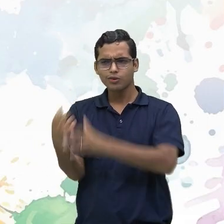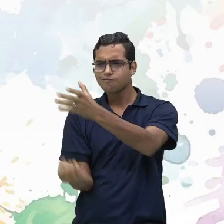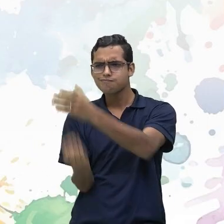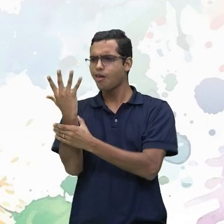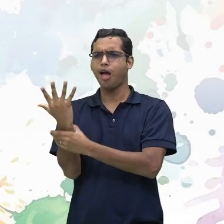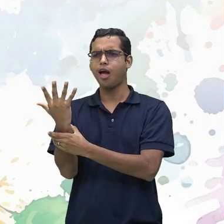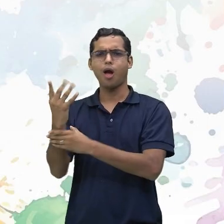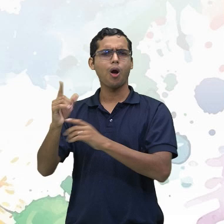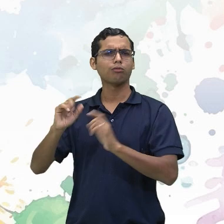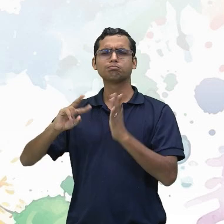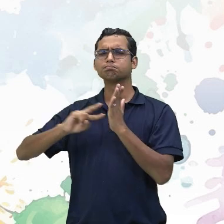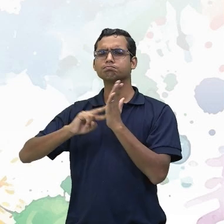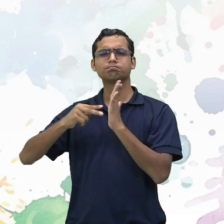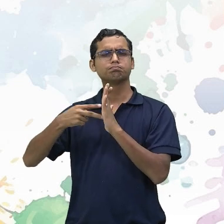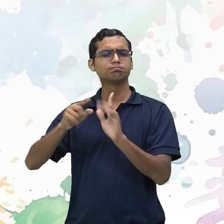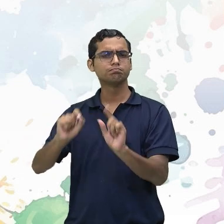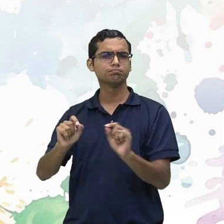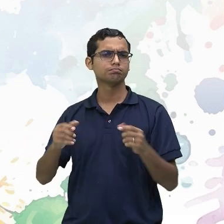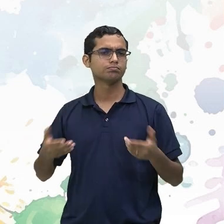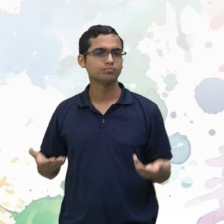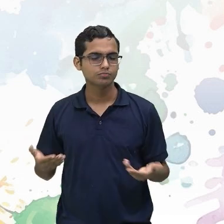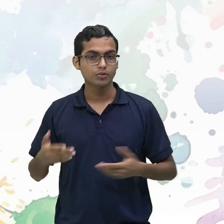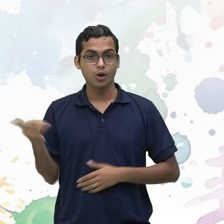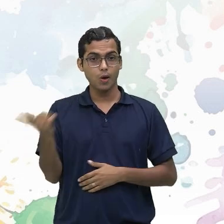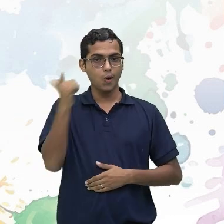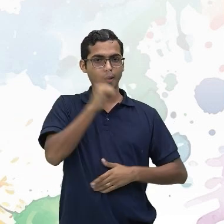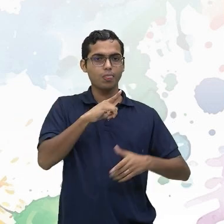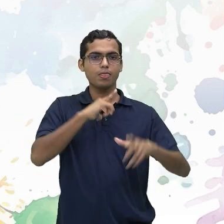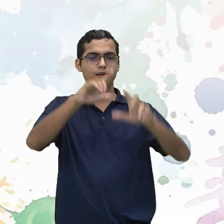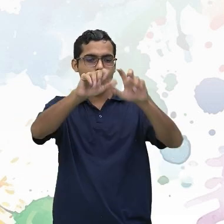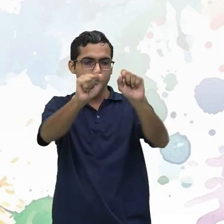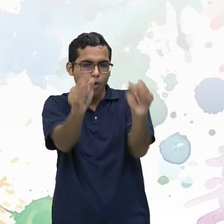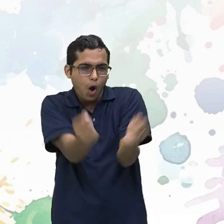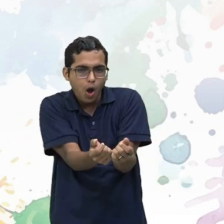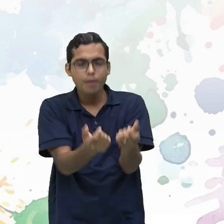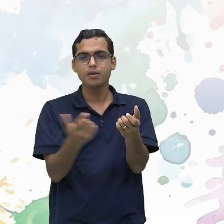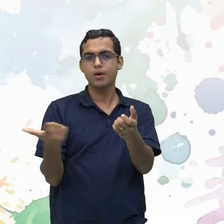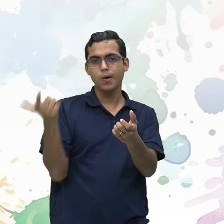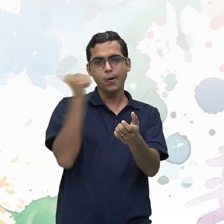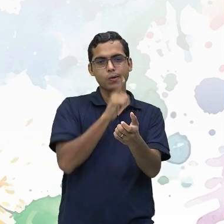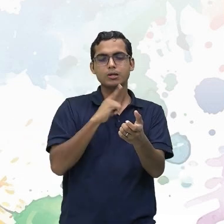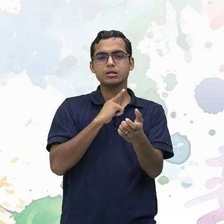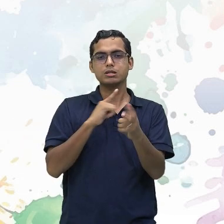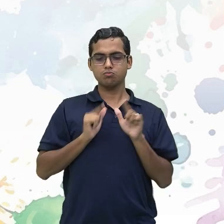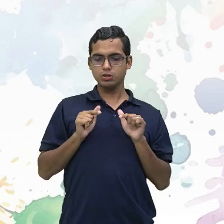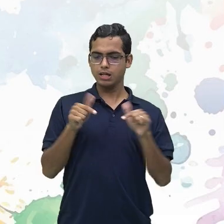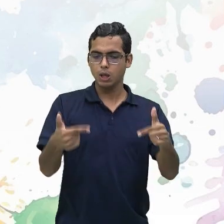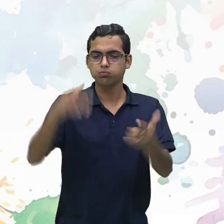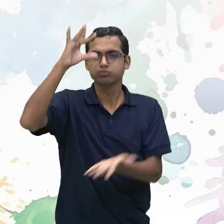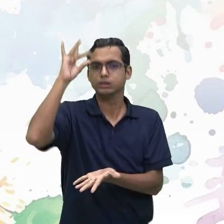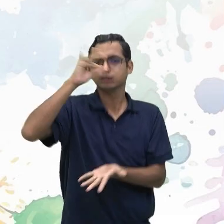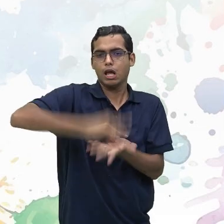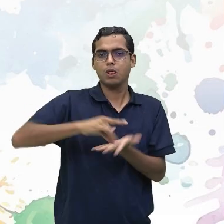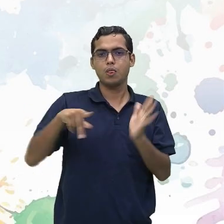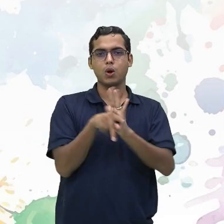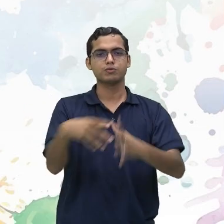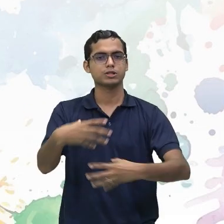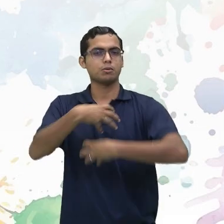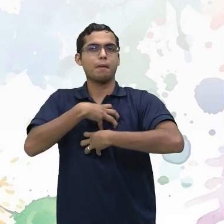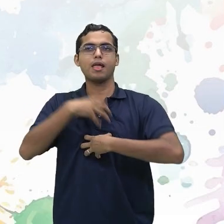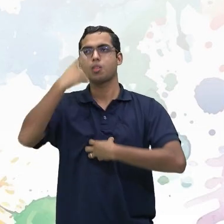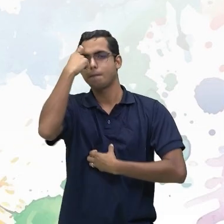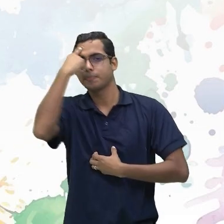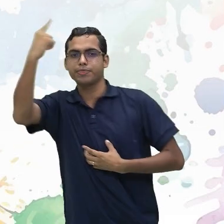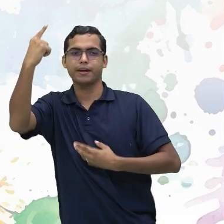criativo, então é eu dar forma a uma ideia, a um sentimento. E é exatamente esse jeito de expressar,